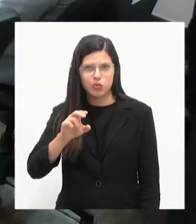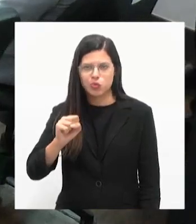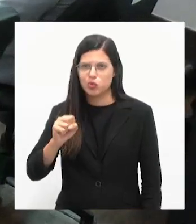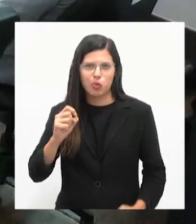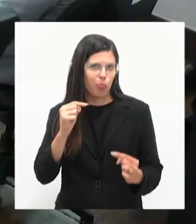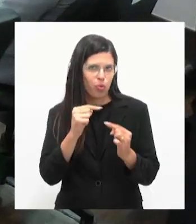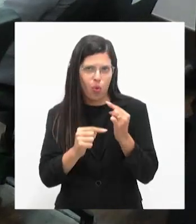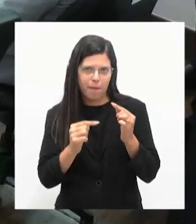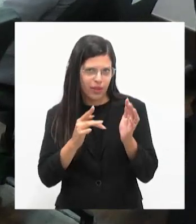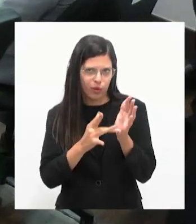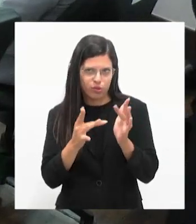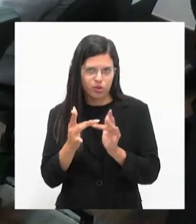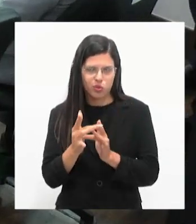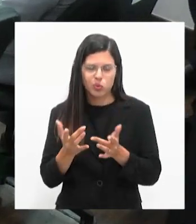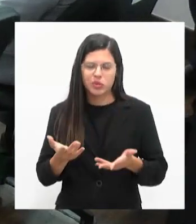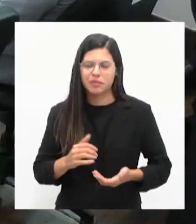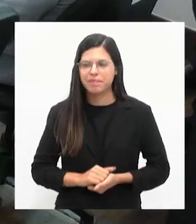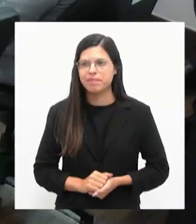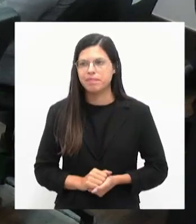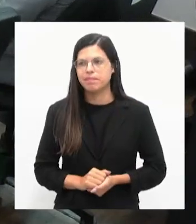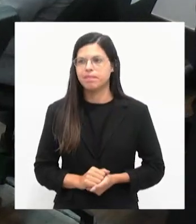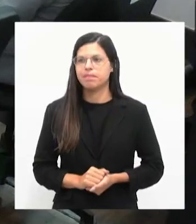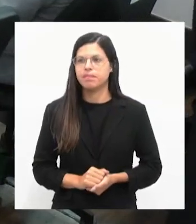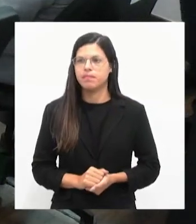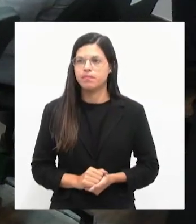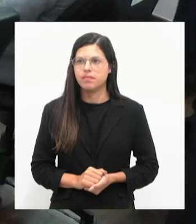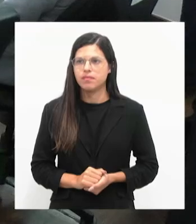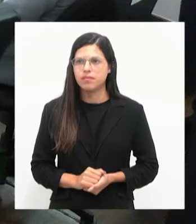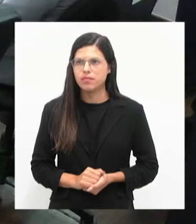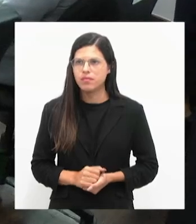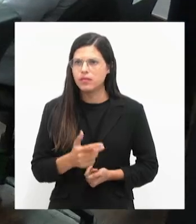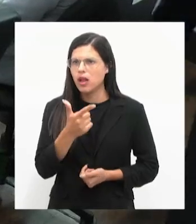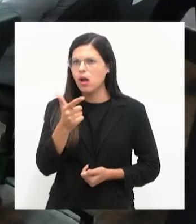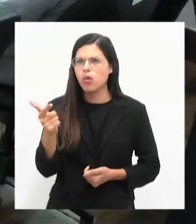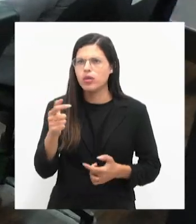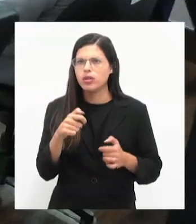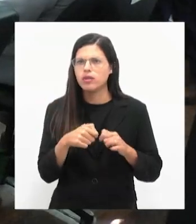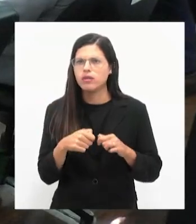perfeito. Tá bom. Então nós vamos... Qual é a outra que faz?